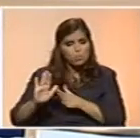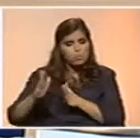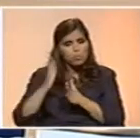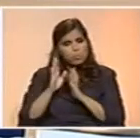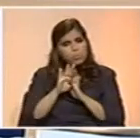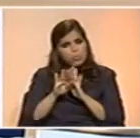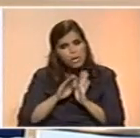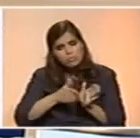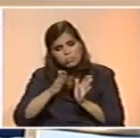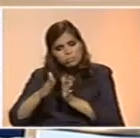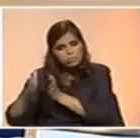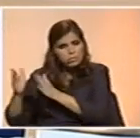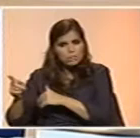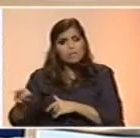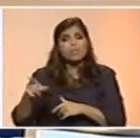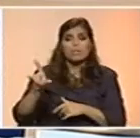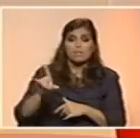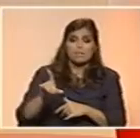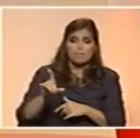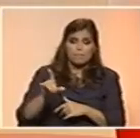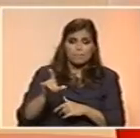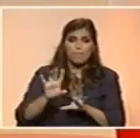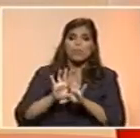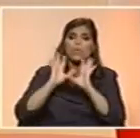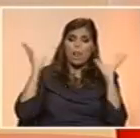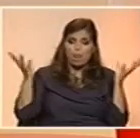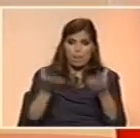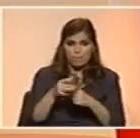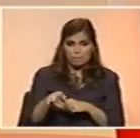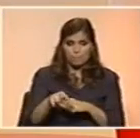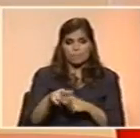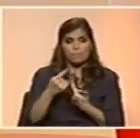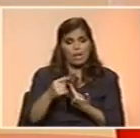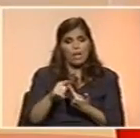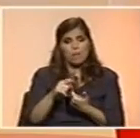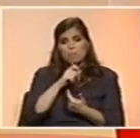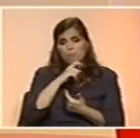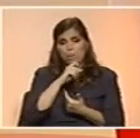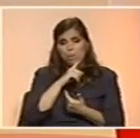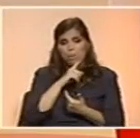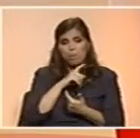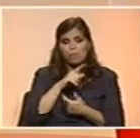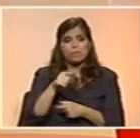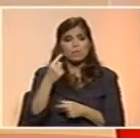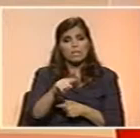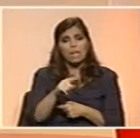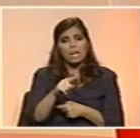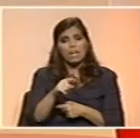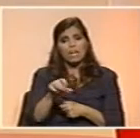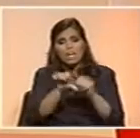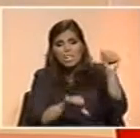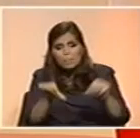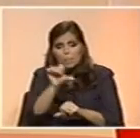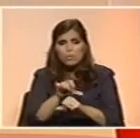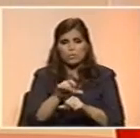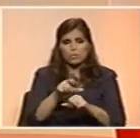os hortícolas que são produzidos de forma incorreta. Estou a falar de uma forma geral. E que podem vir contaminados com E. coli, como aconteceu há pouco